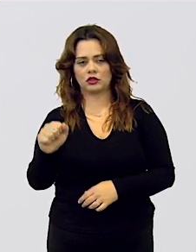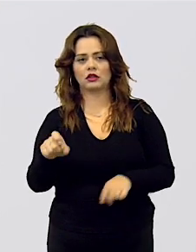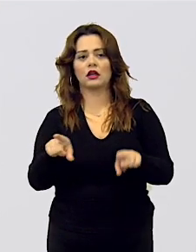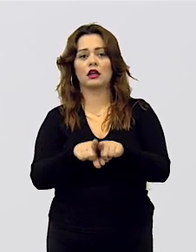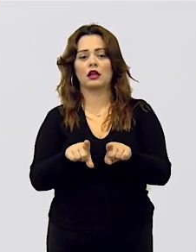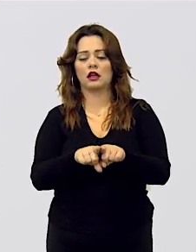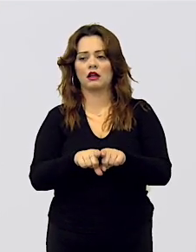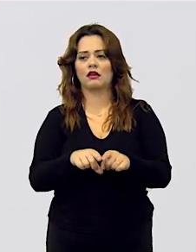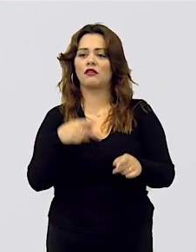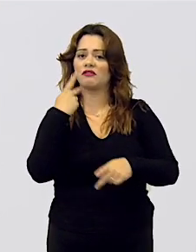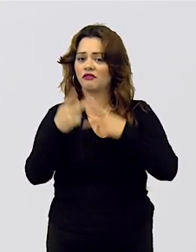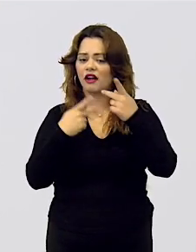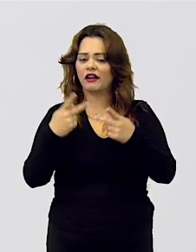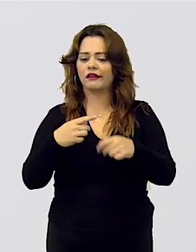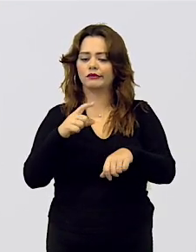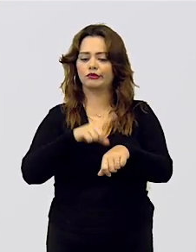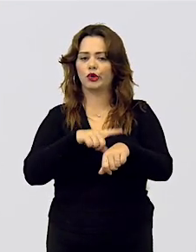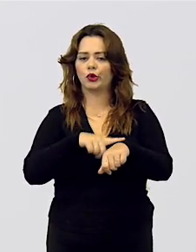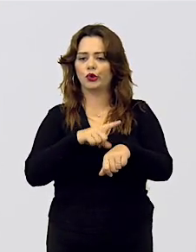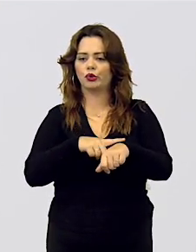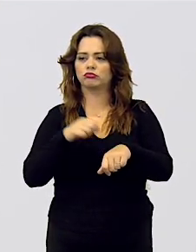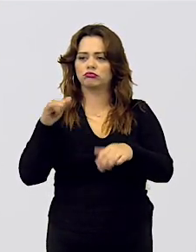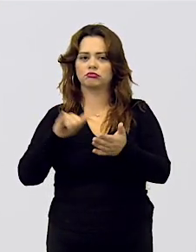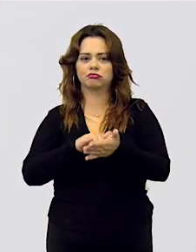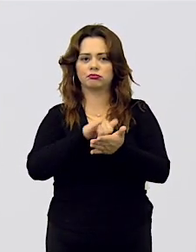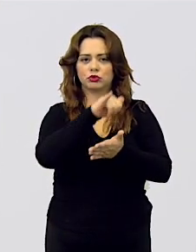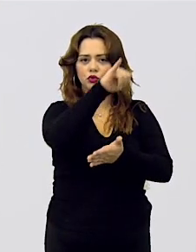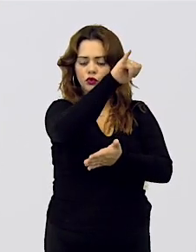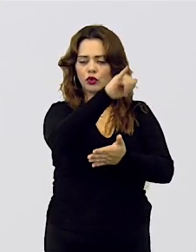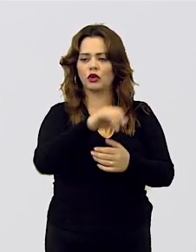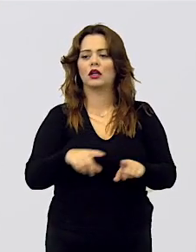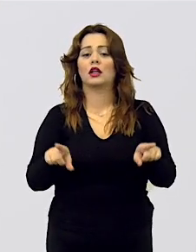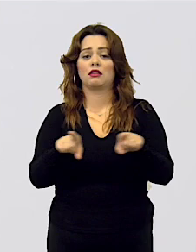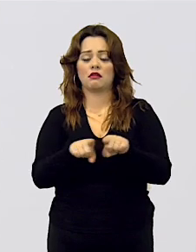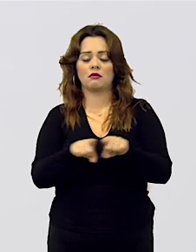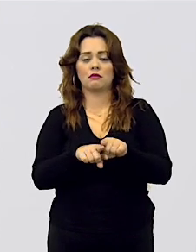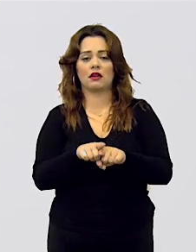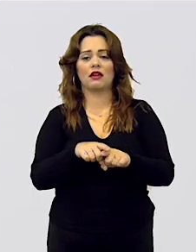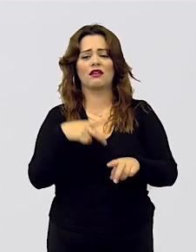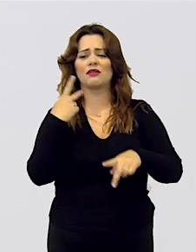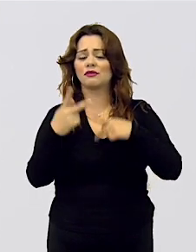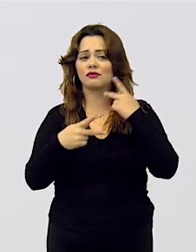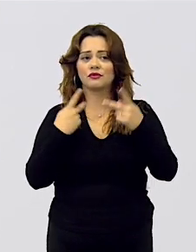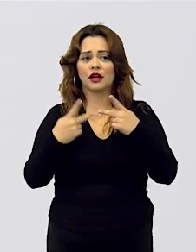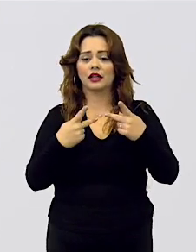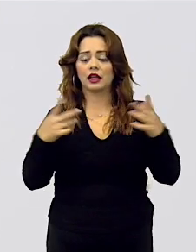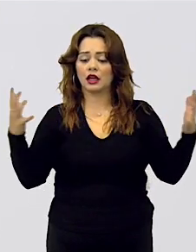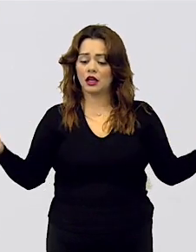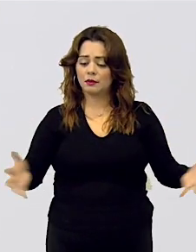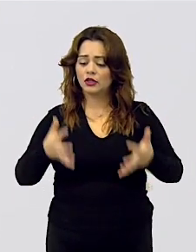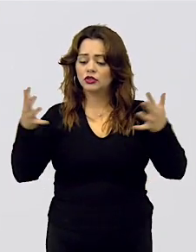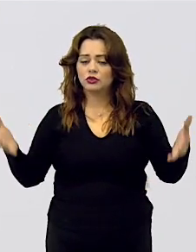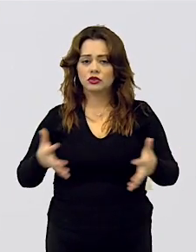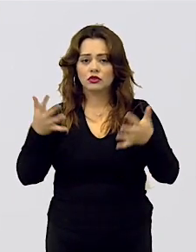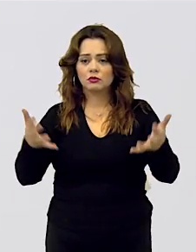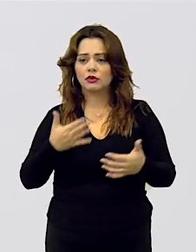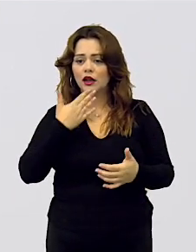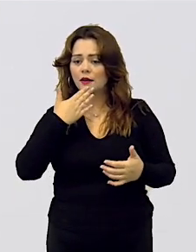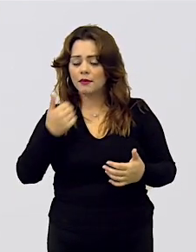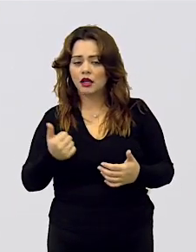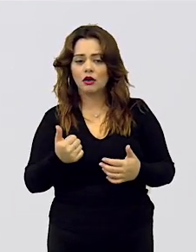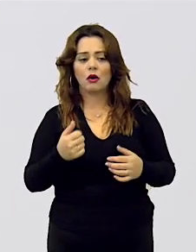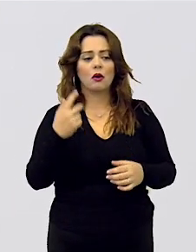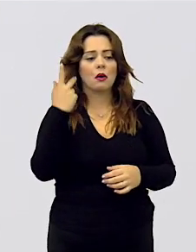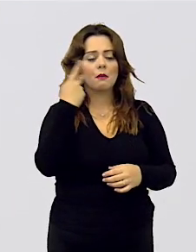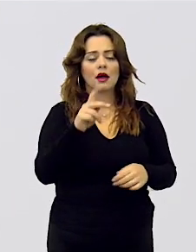nos separam horas de voo dos países da cena aqui do Brasil quem sabe seja um estímulo então porque as muitas boas